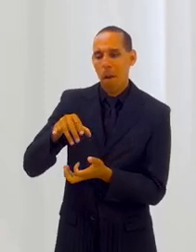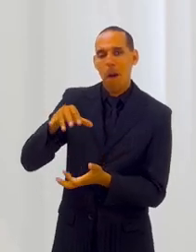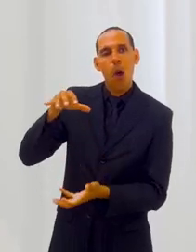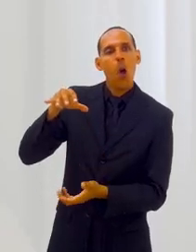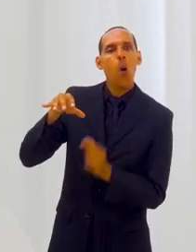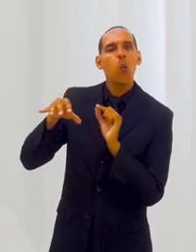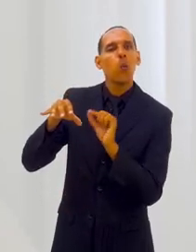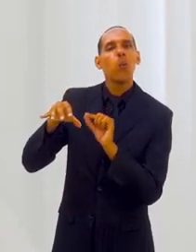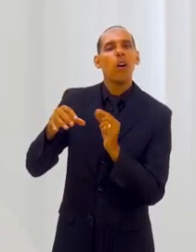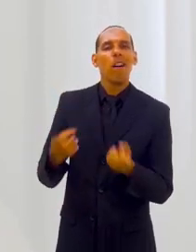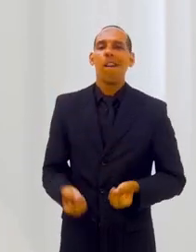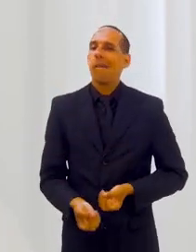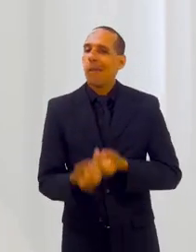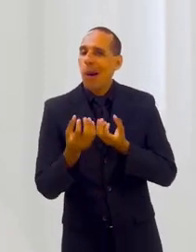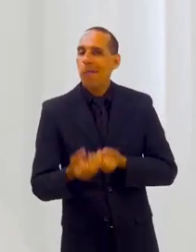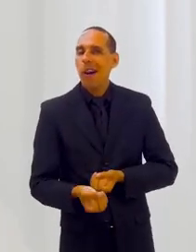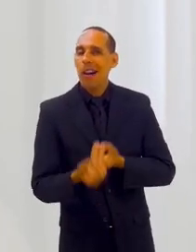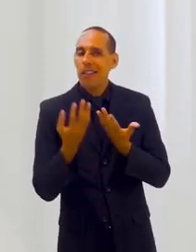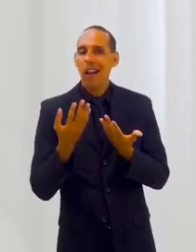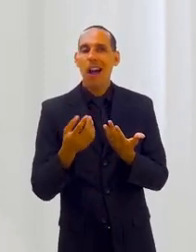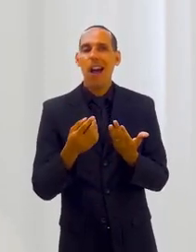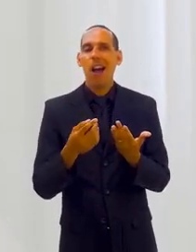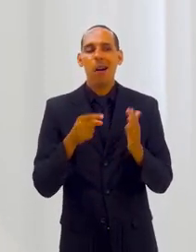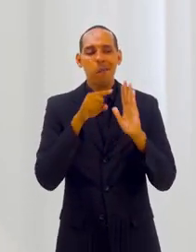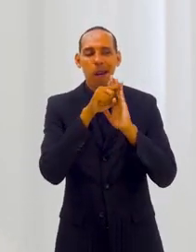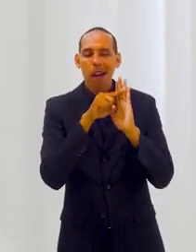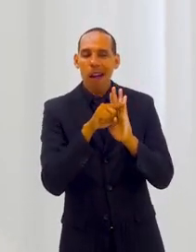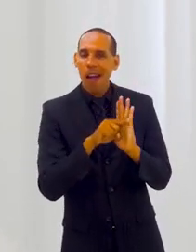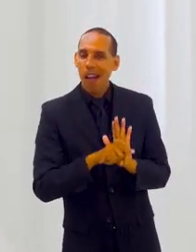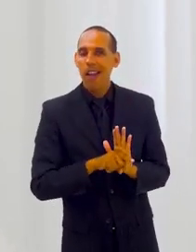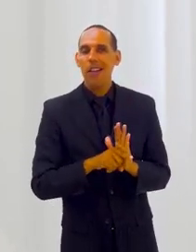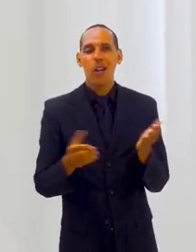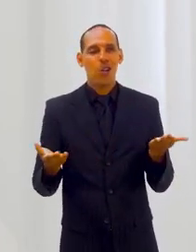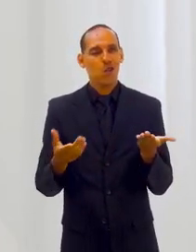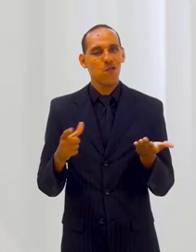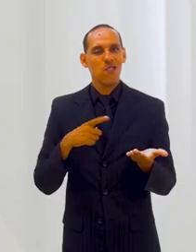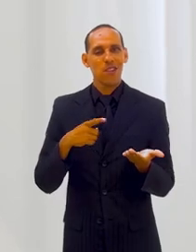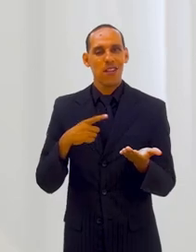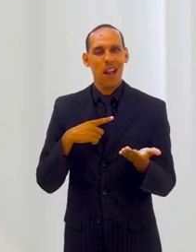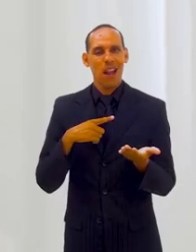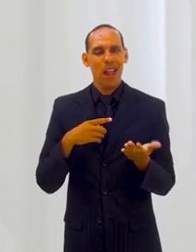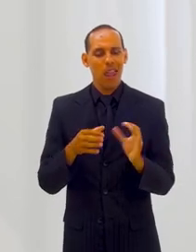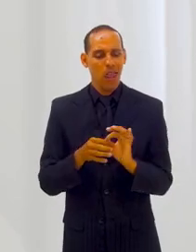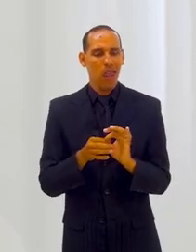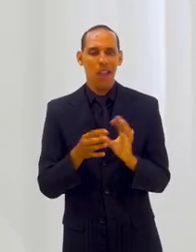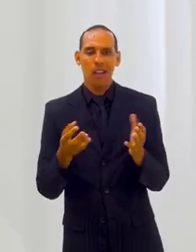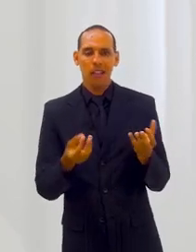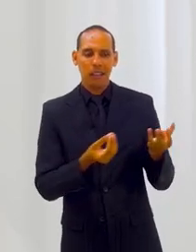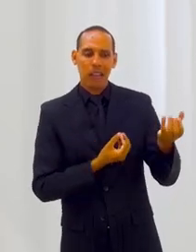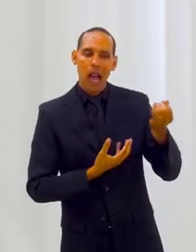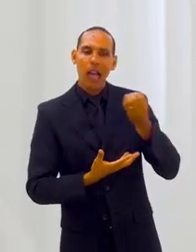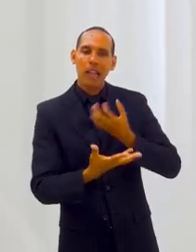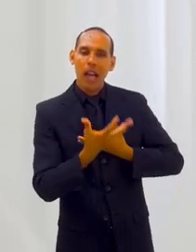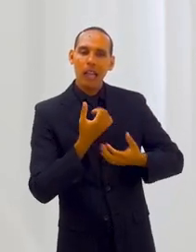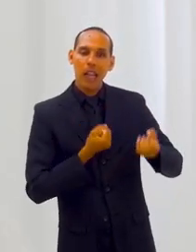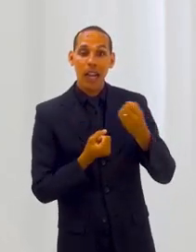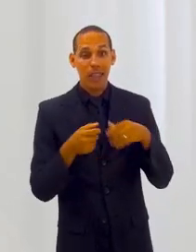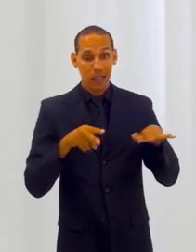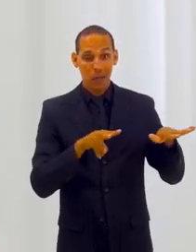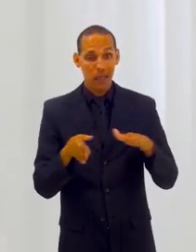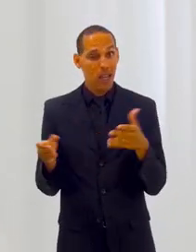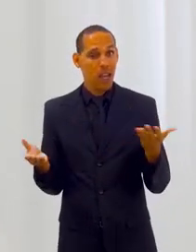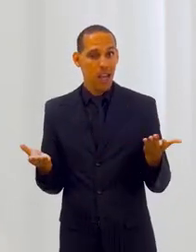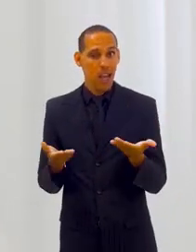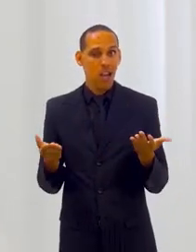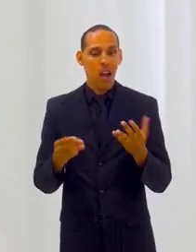informações, de dados, de levantamentos que nós temos hoje disponível, que essa semana já